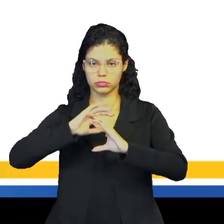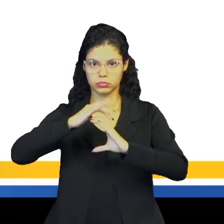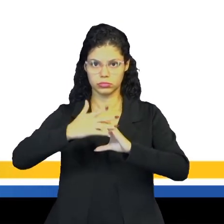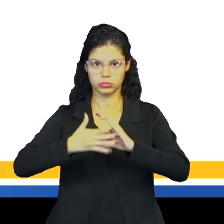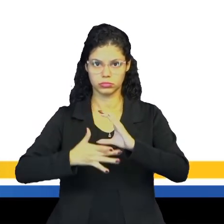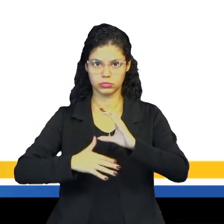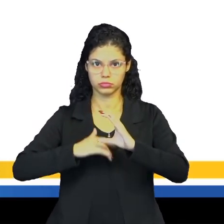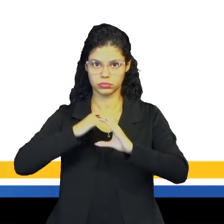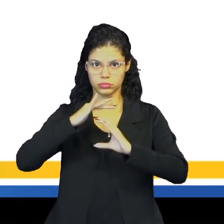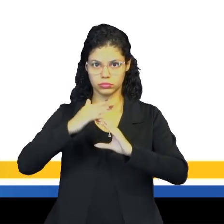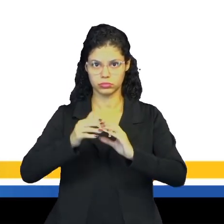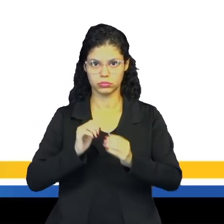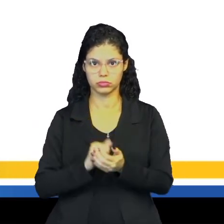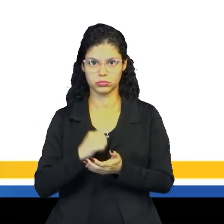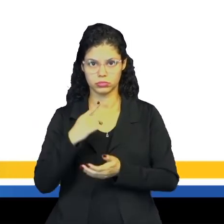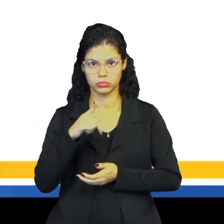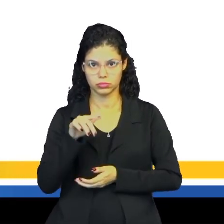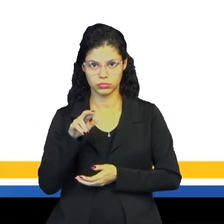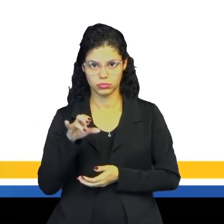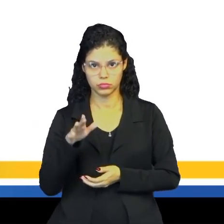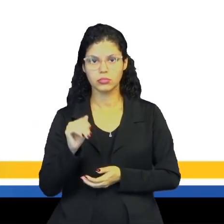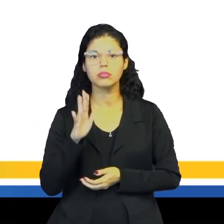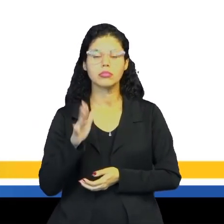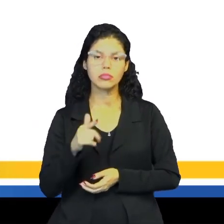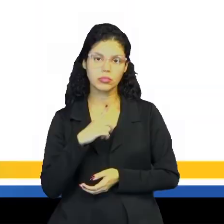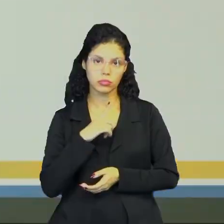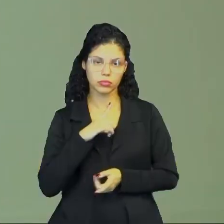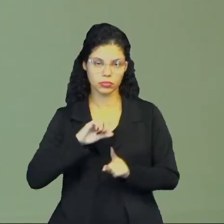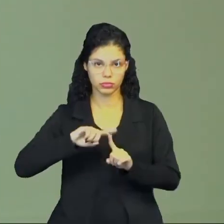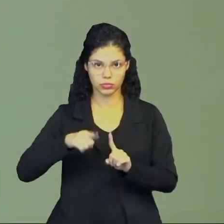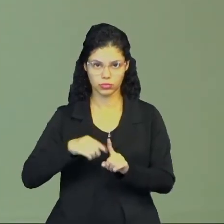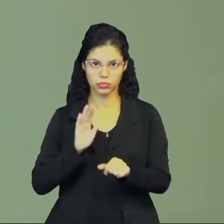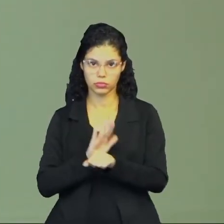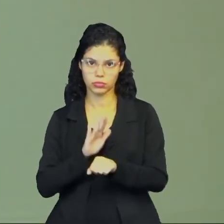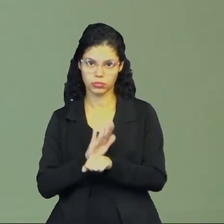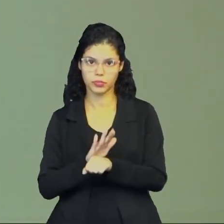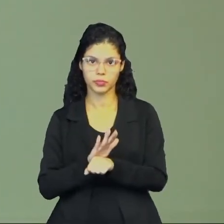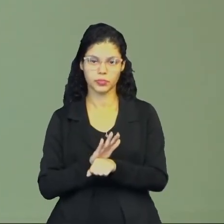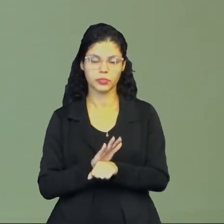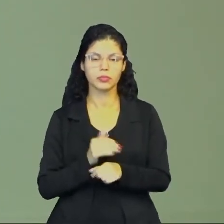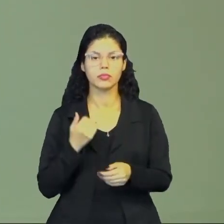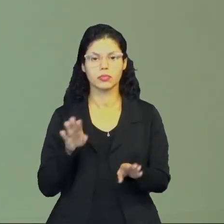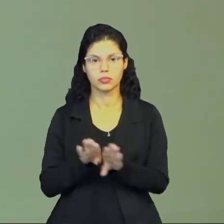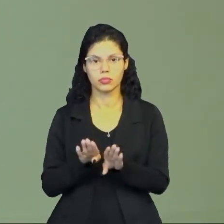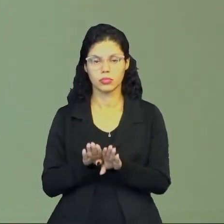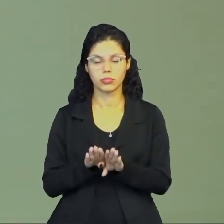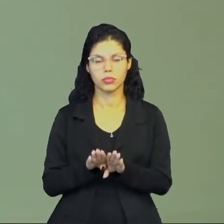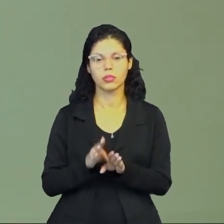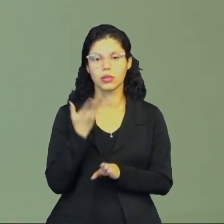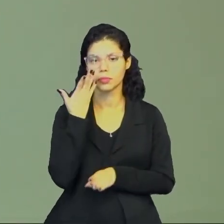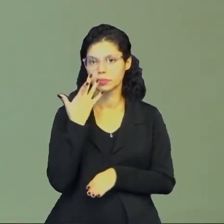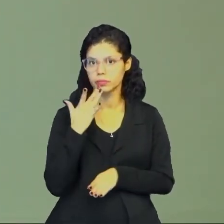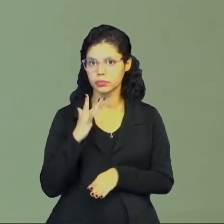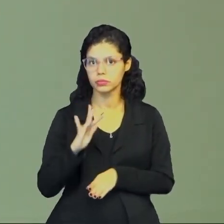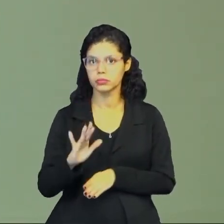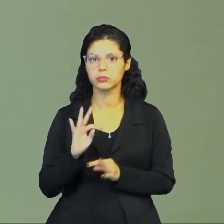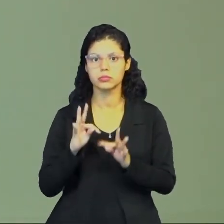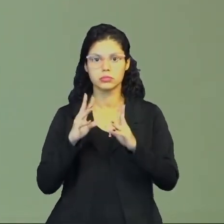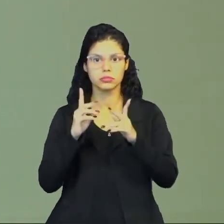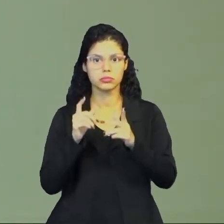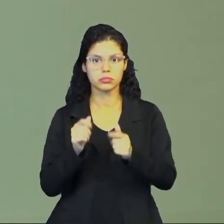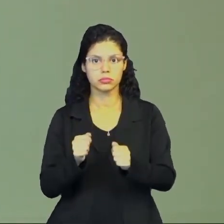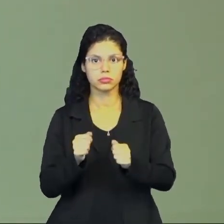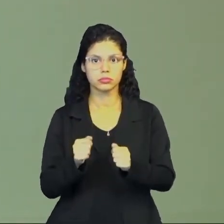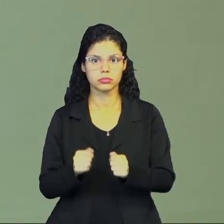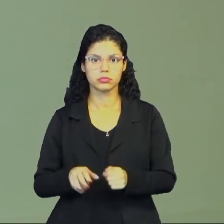a formação da placenta, que já é um órgão que vai ajudar, então, a nutrir a criança. Ou seja, tudo, então,